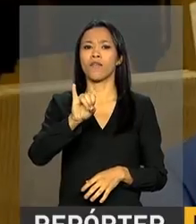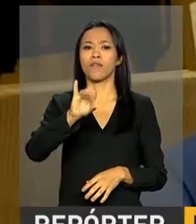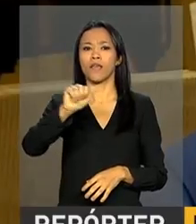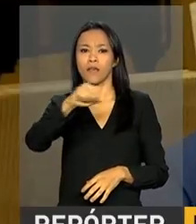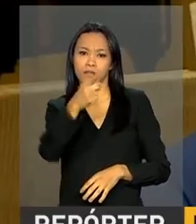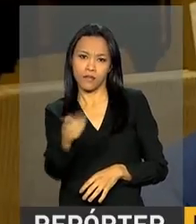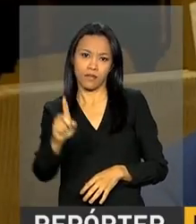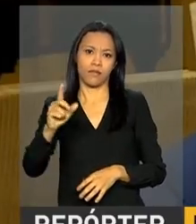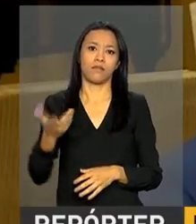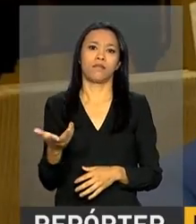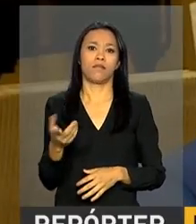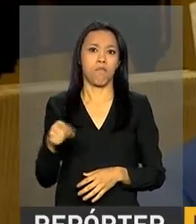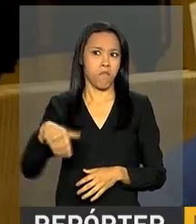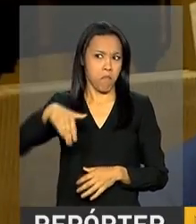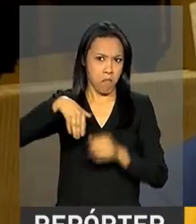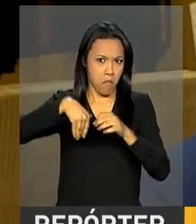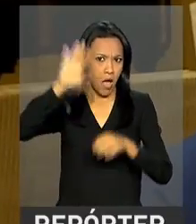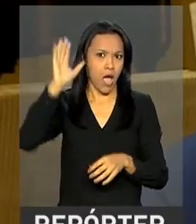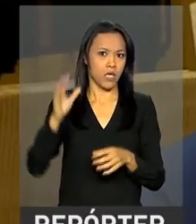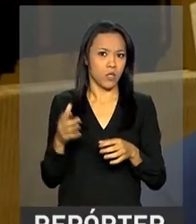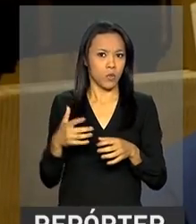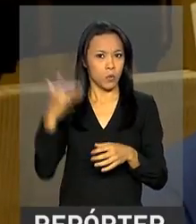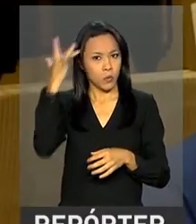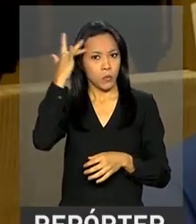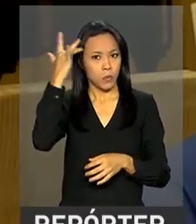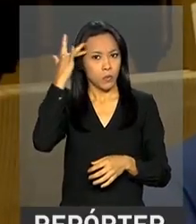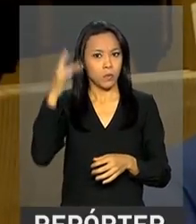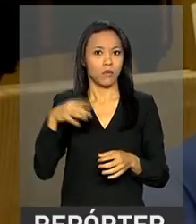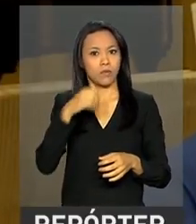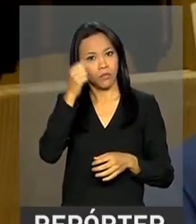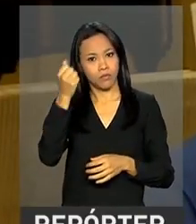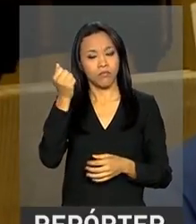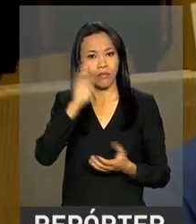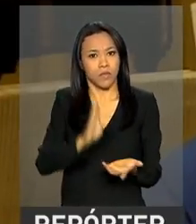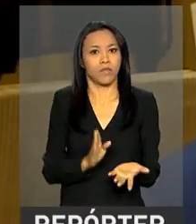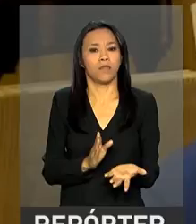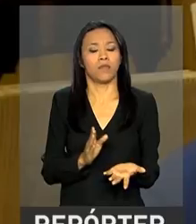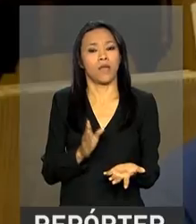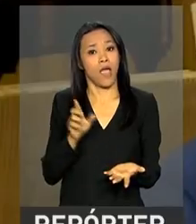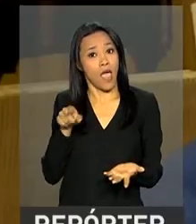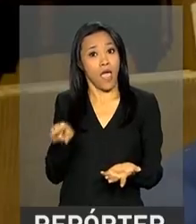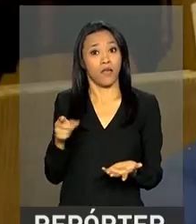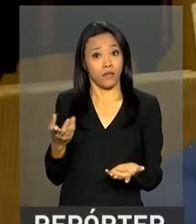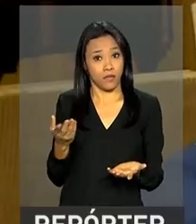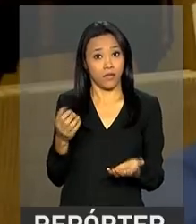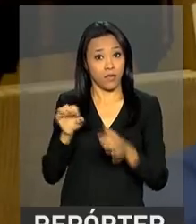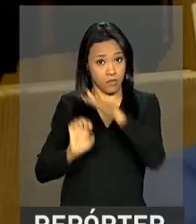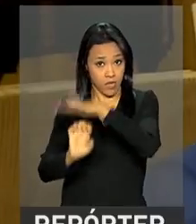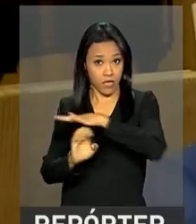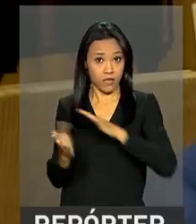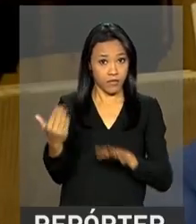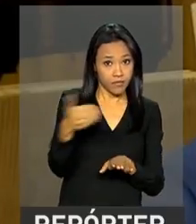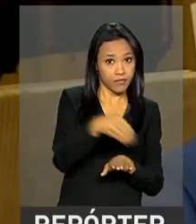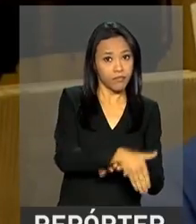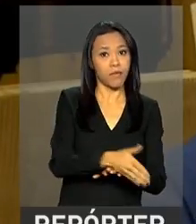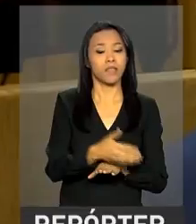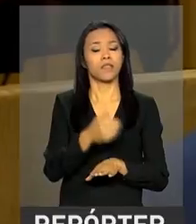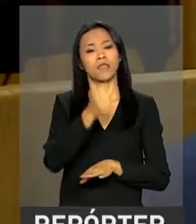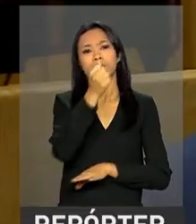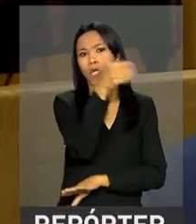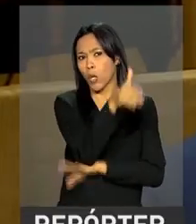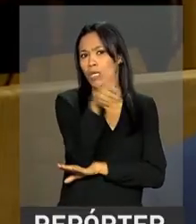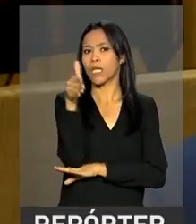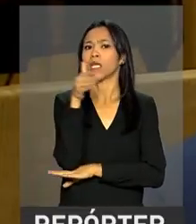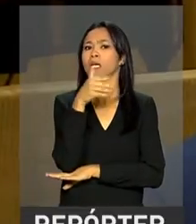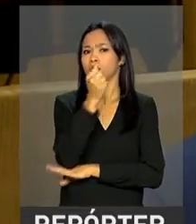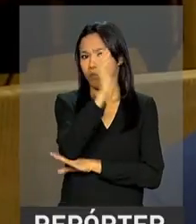Brasil, é uma das maiores empresas de aviação civil brasileira. Essa empresa também participa em vários hotéis no Brasil. Eles